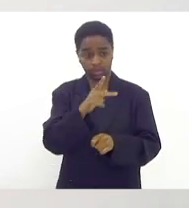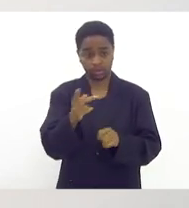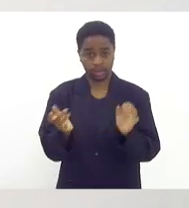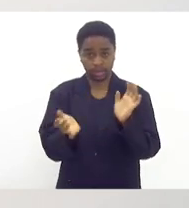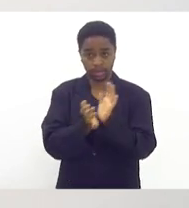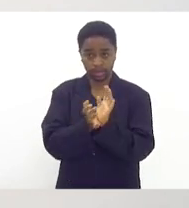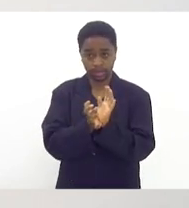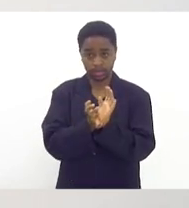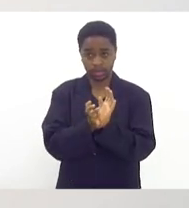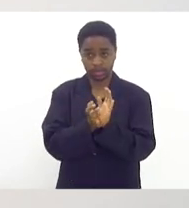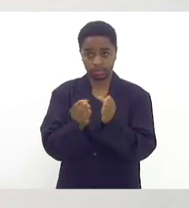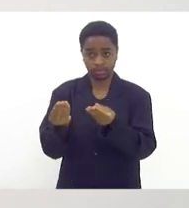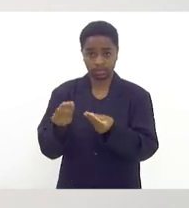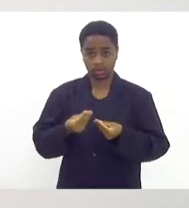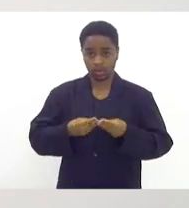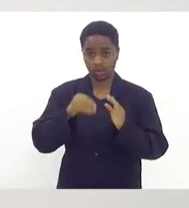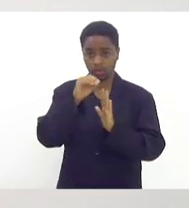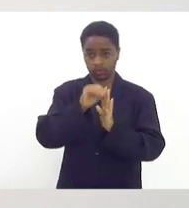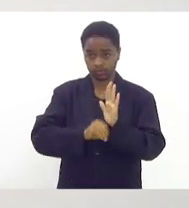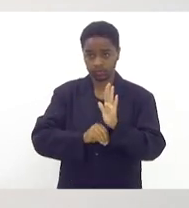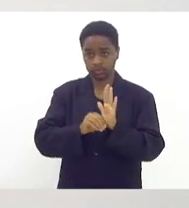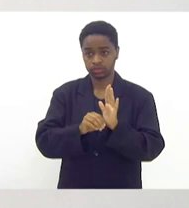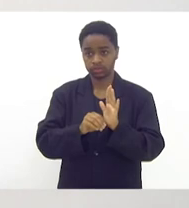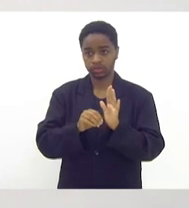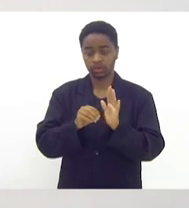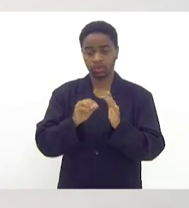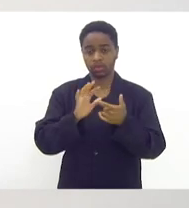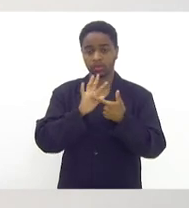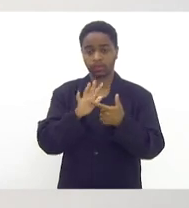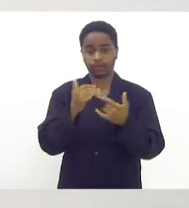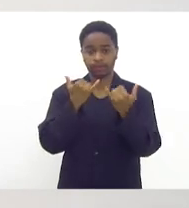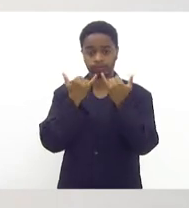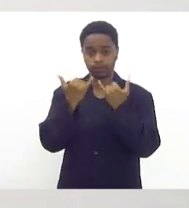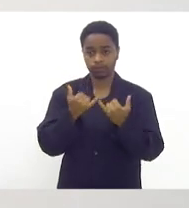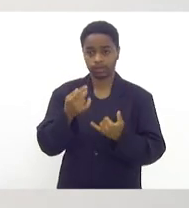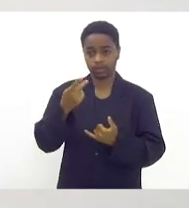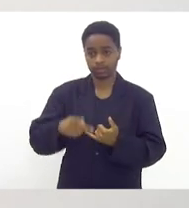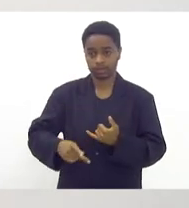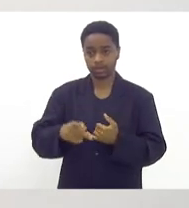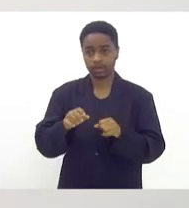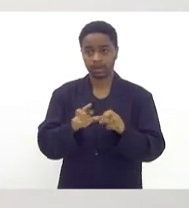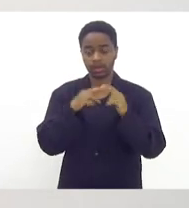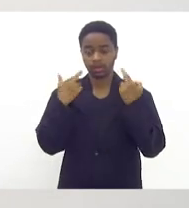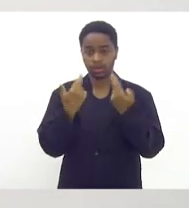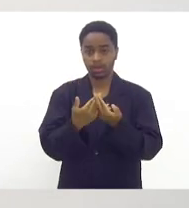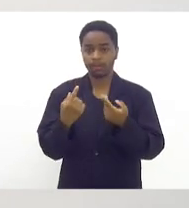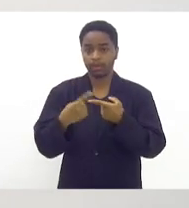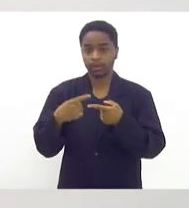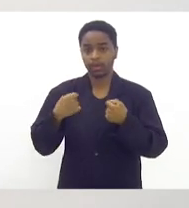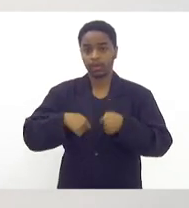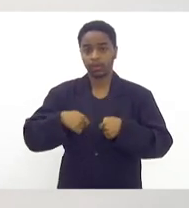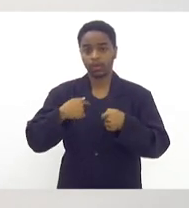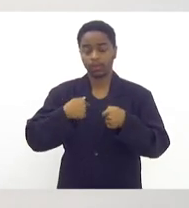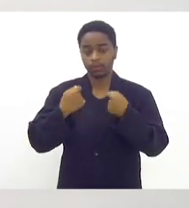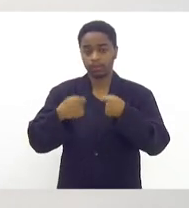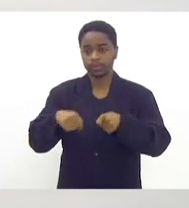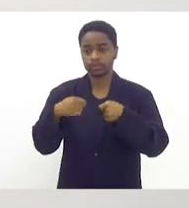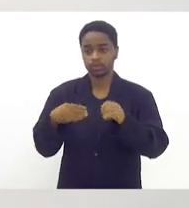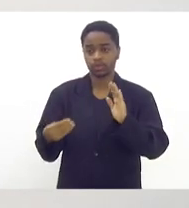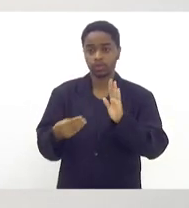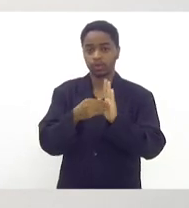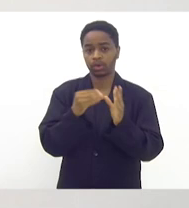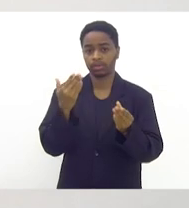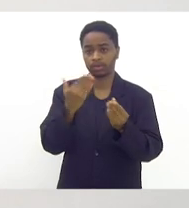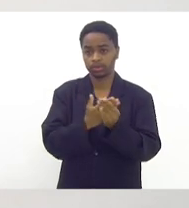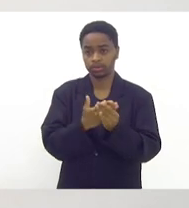me oficiar com as informações daqui colhidas nessa audiência pública porque eu preciso alimentar isso nos autos do processo